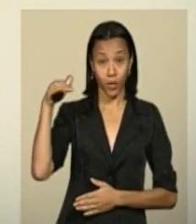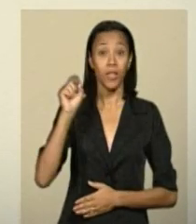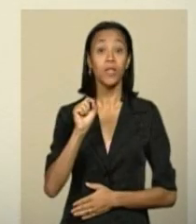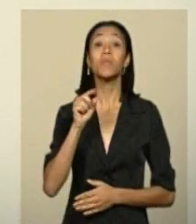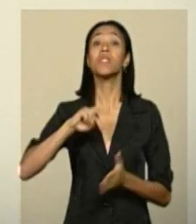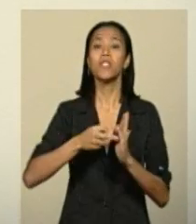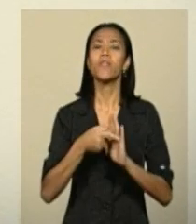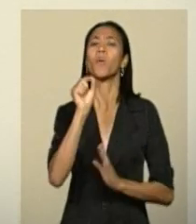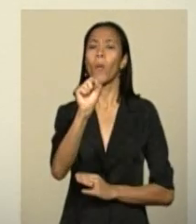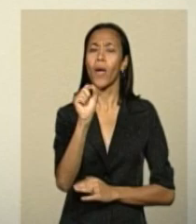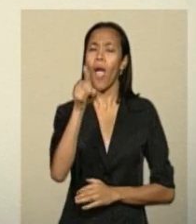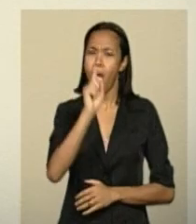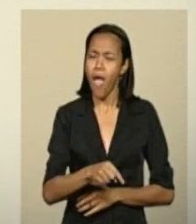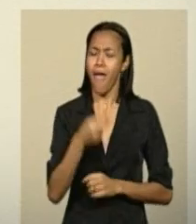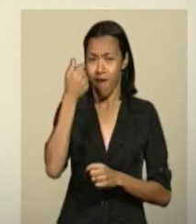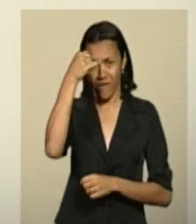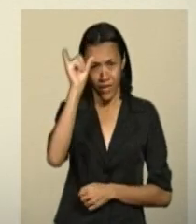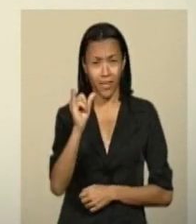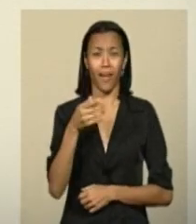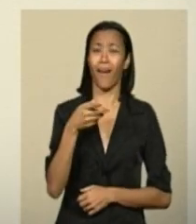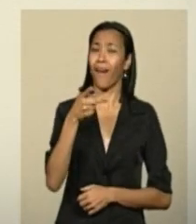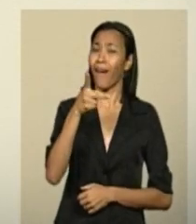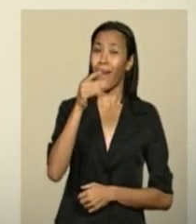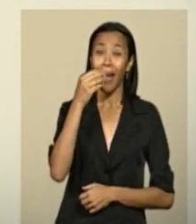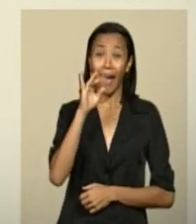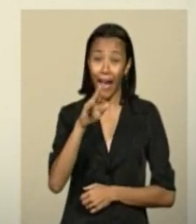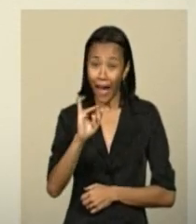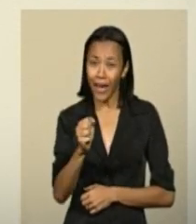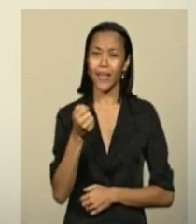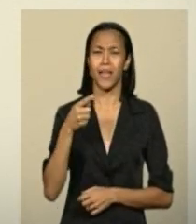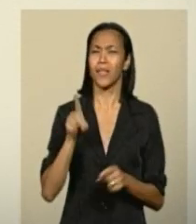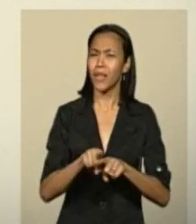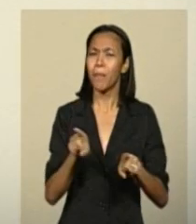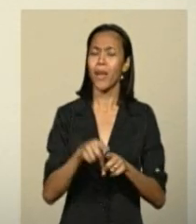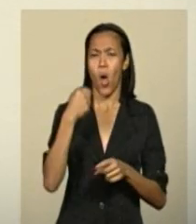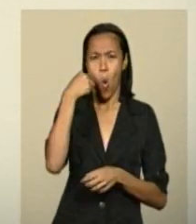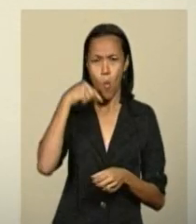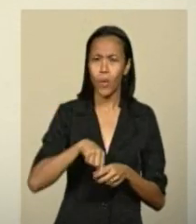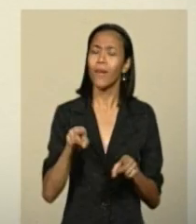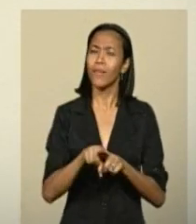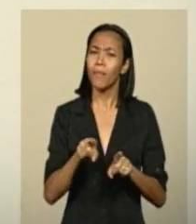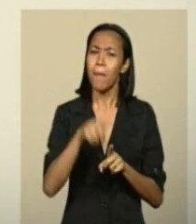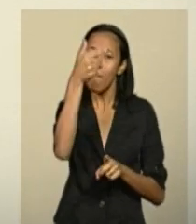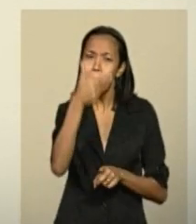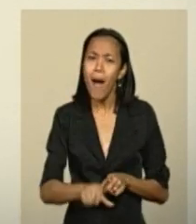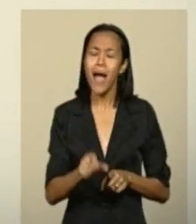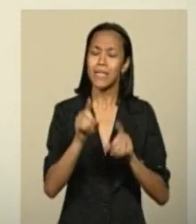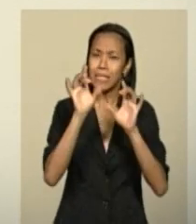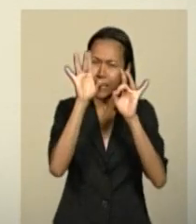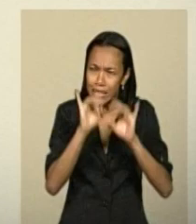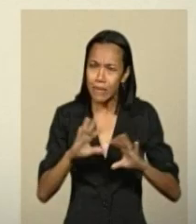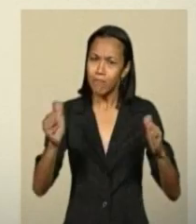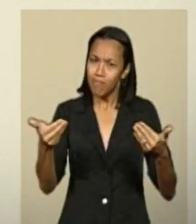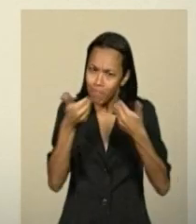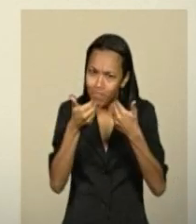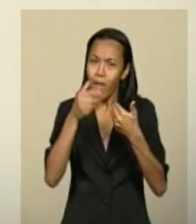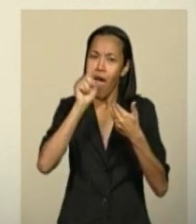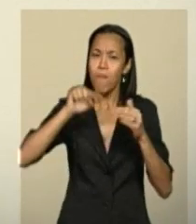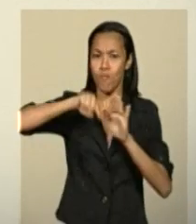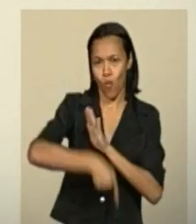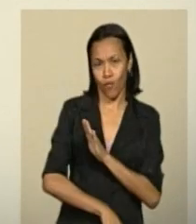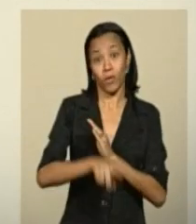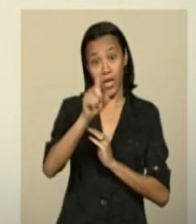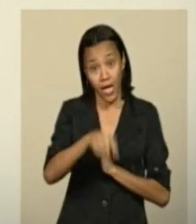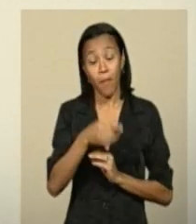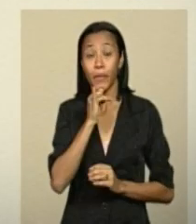significa Luciano prevenir as cares fazer uma obturação ou até um atendimento mais especializado como é o caso